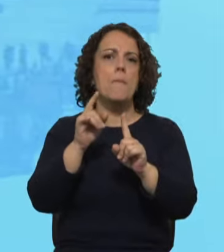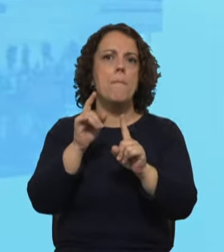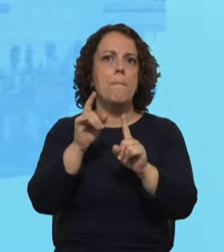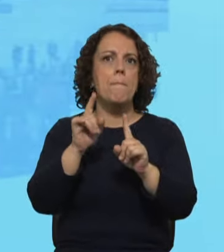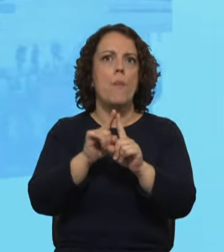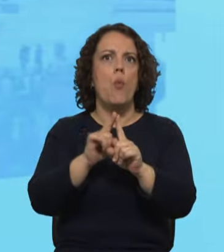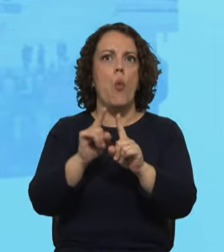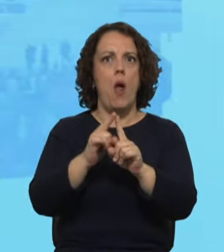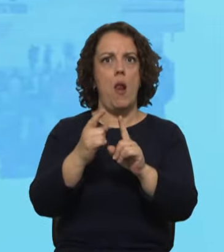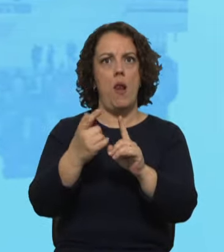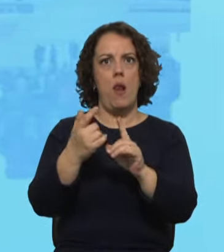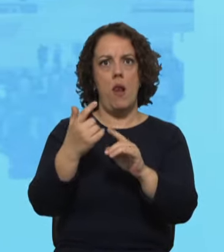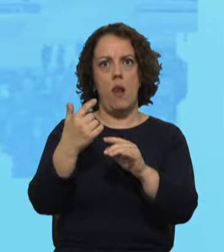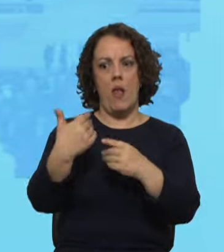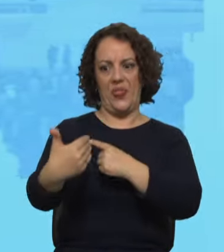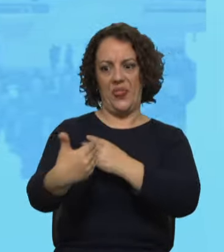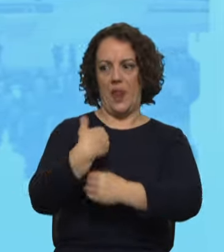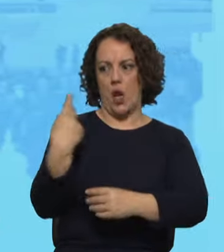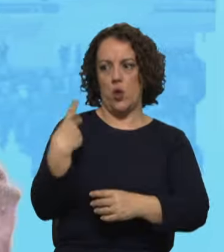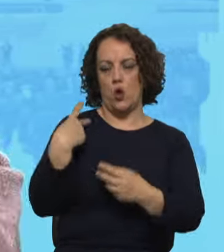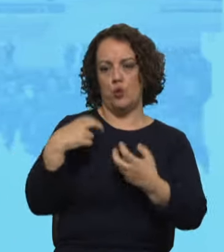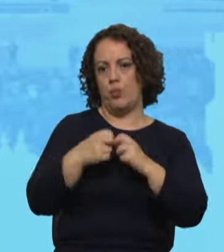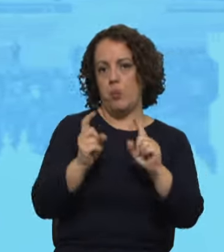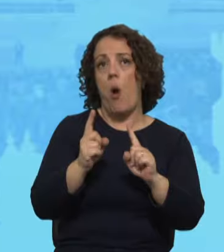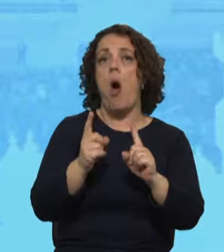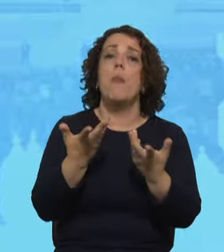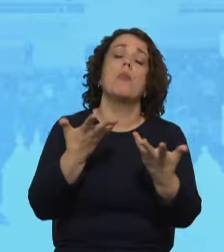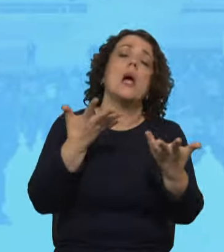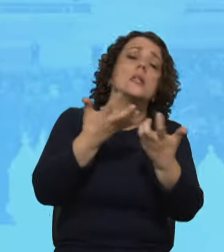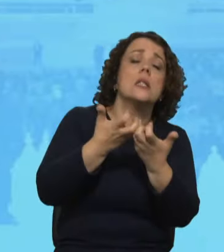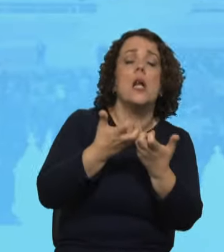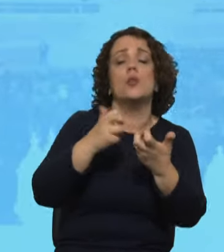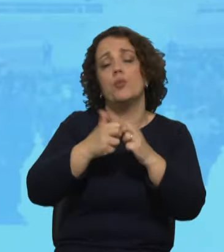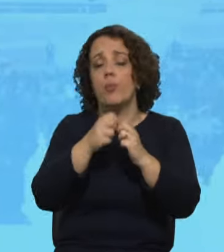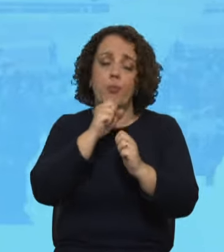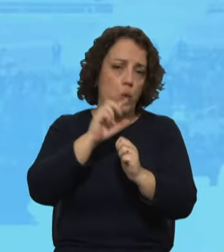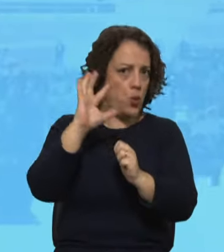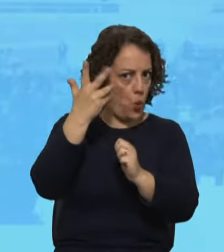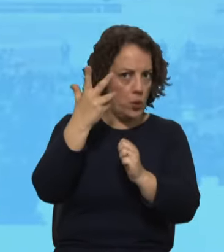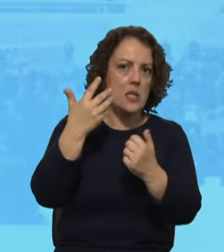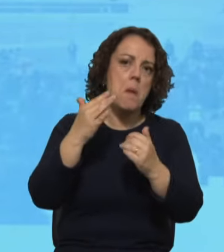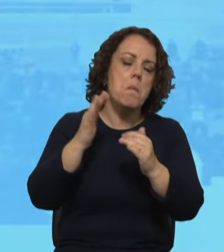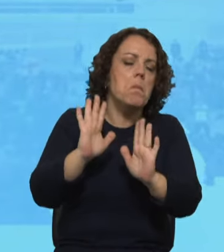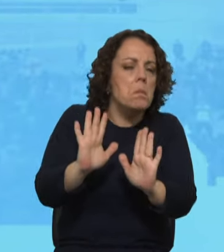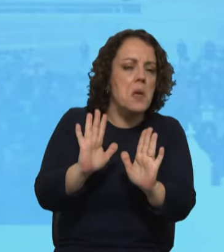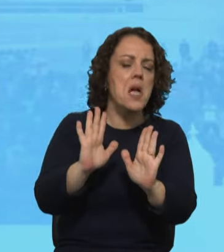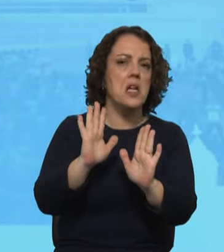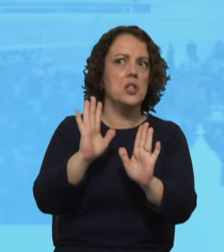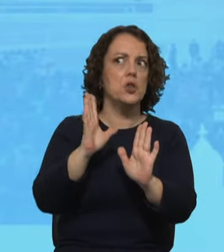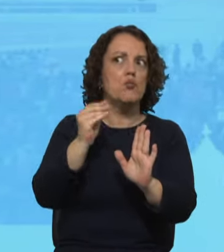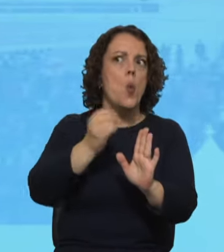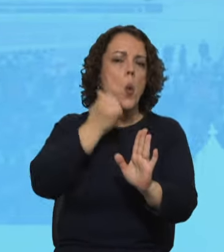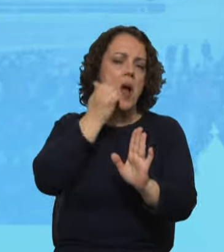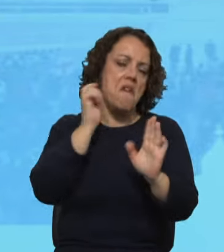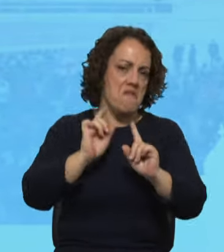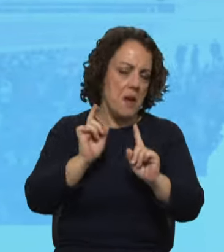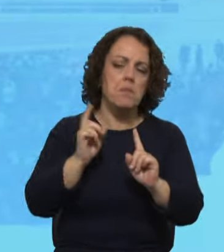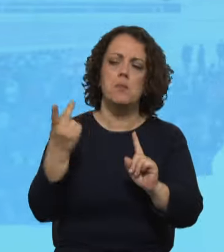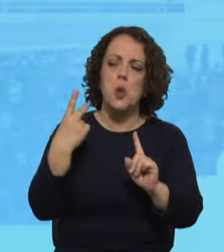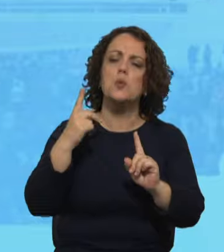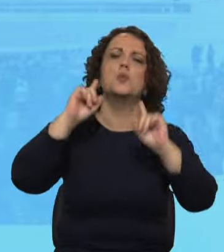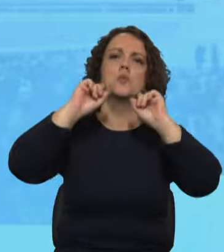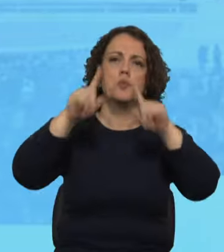diretamente uma coisa connosco claro que acidentes e problemas podem existir em todo o lado mas não era uma coisa problemática decidimos ir até